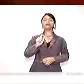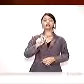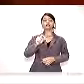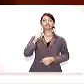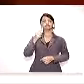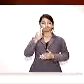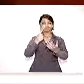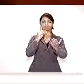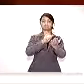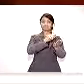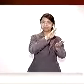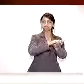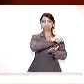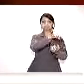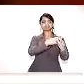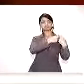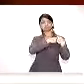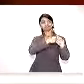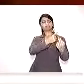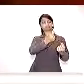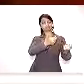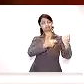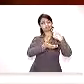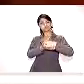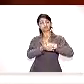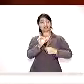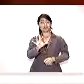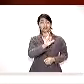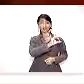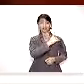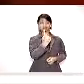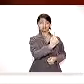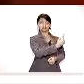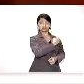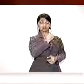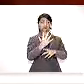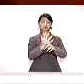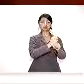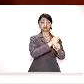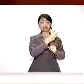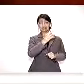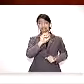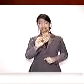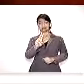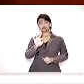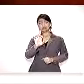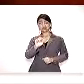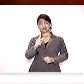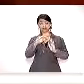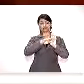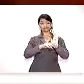aplicação de multa aos responsáveis no valor individual equivalente a 300 ufesps no item